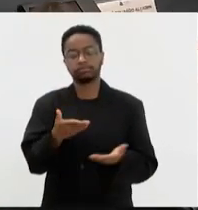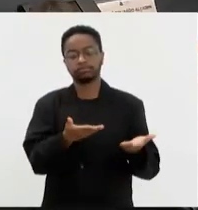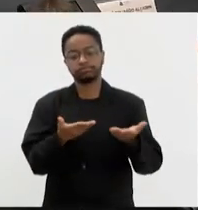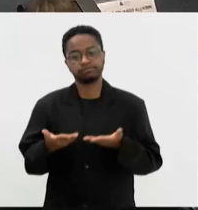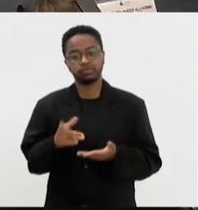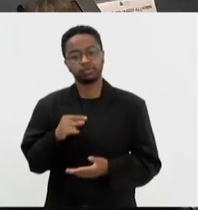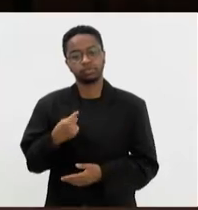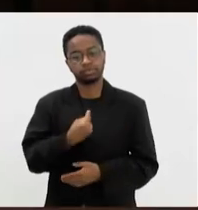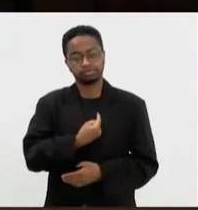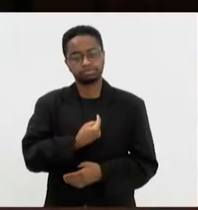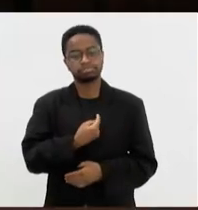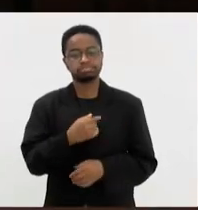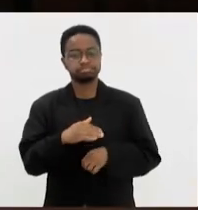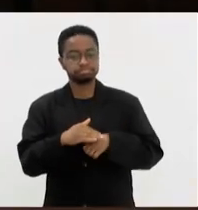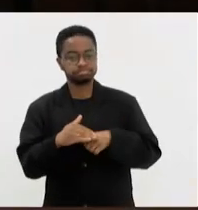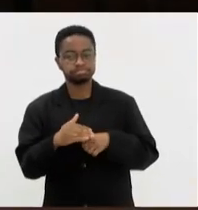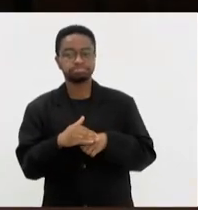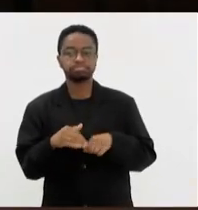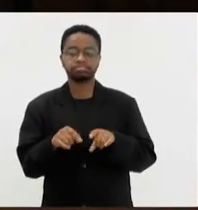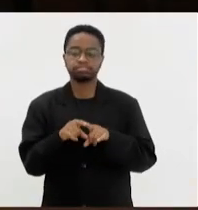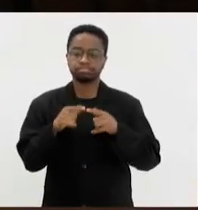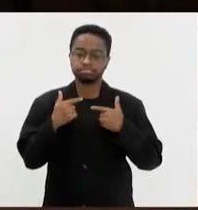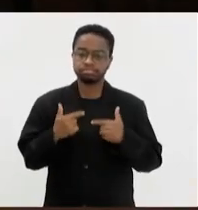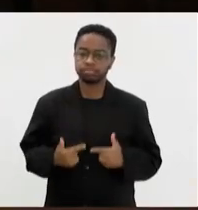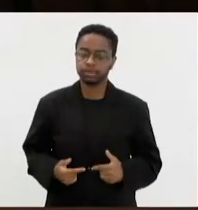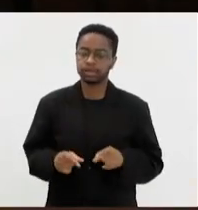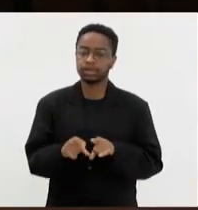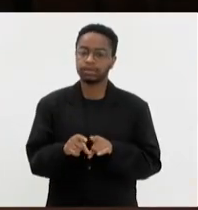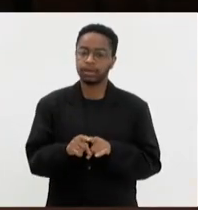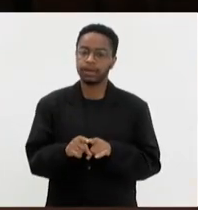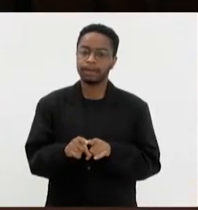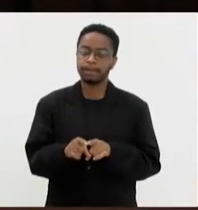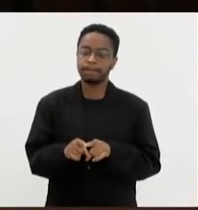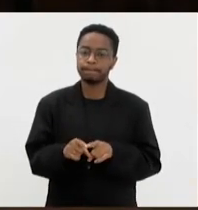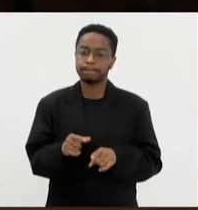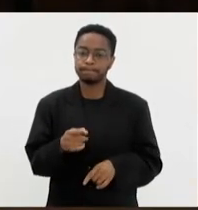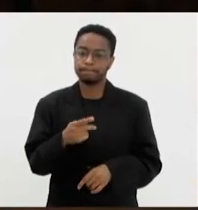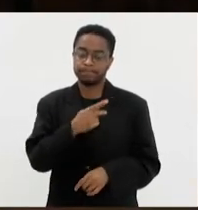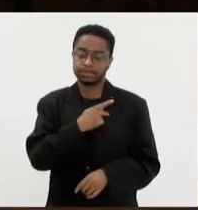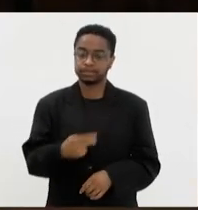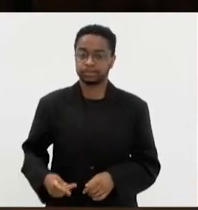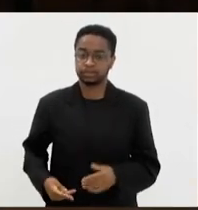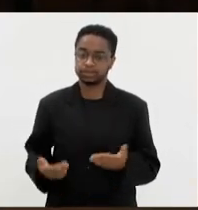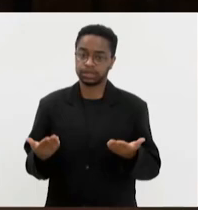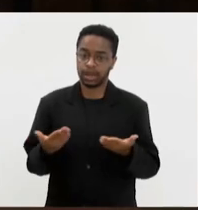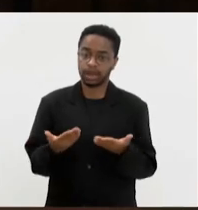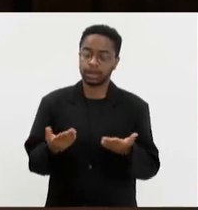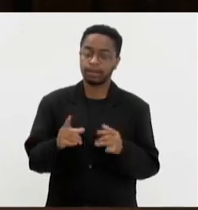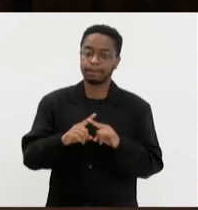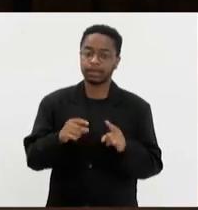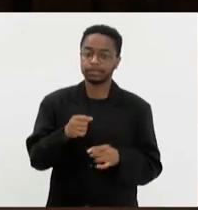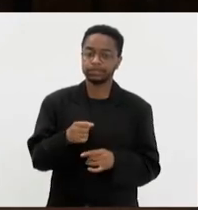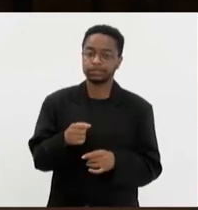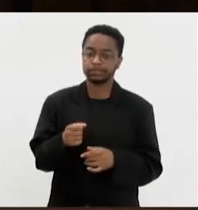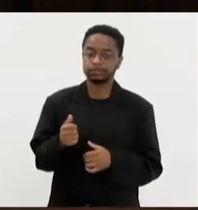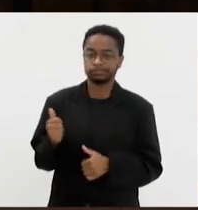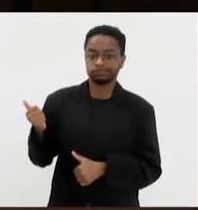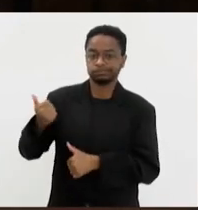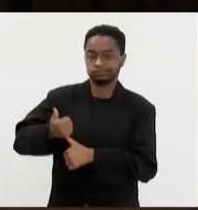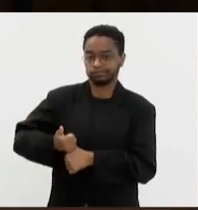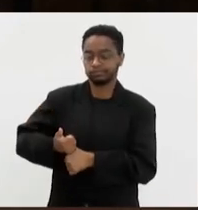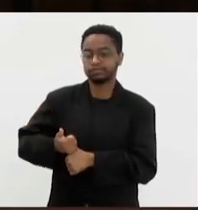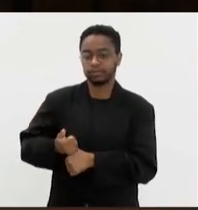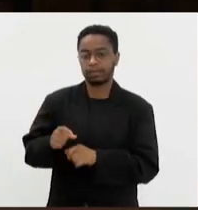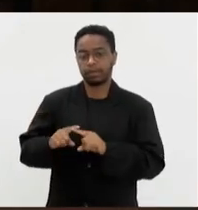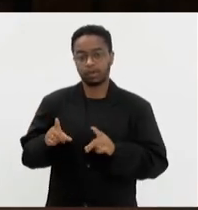hospitaleiramente e Preside essa mesa ainda que tenha passado a condução dos trabalhos segue presidindo essa